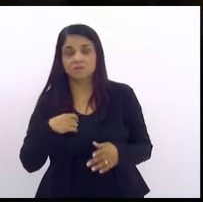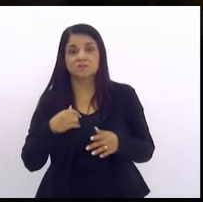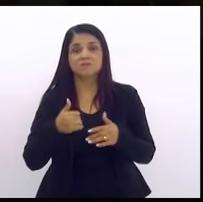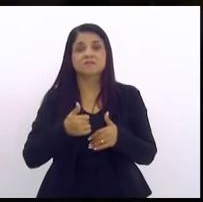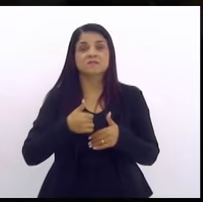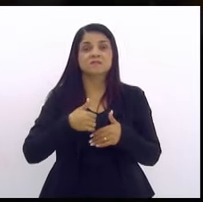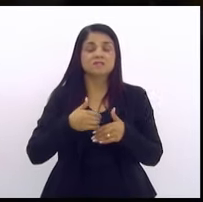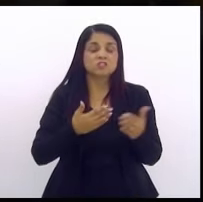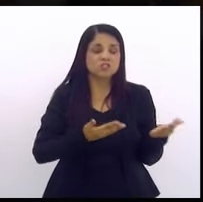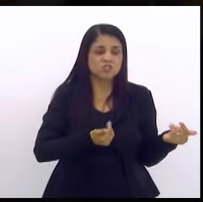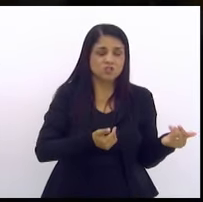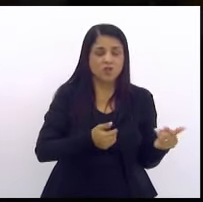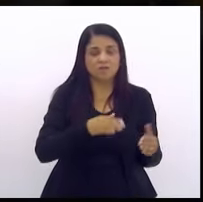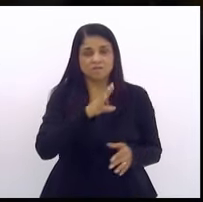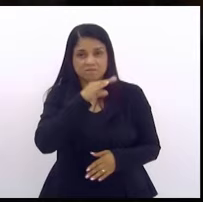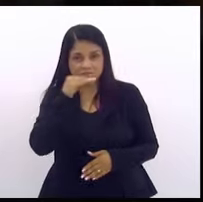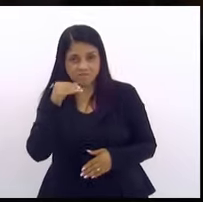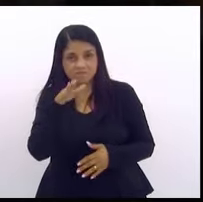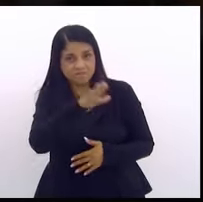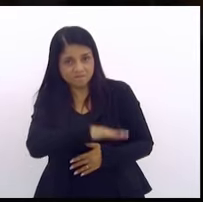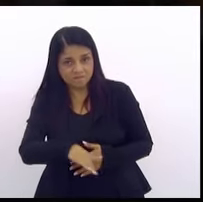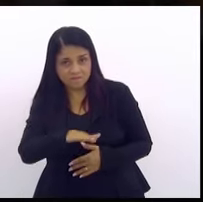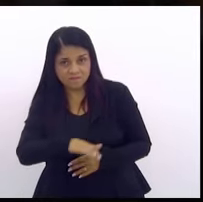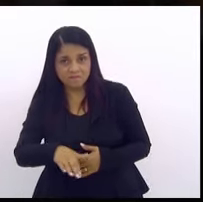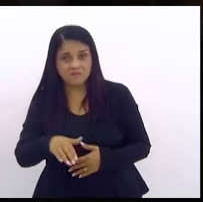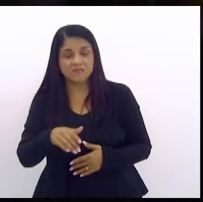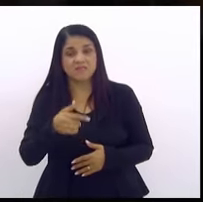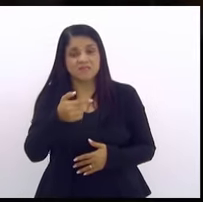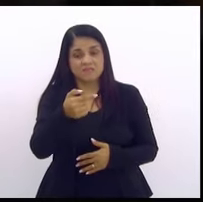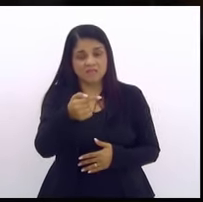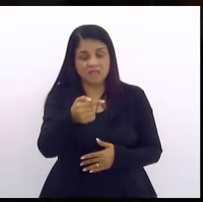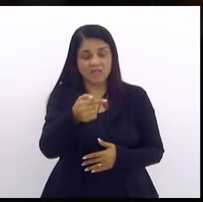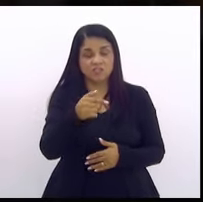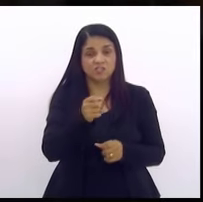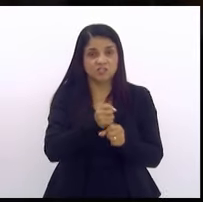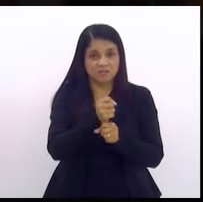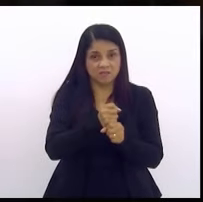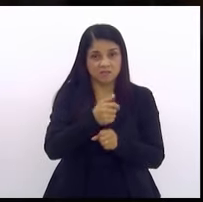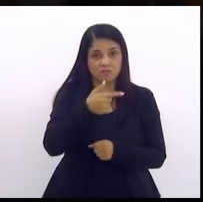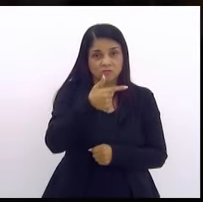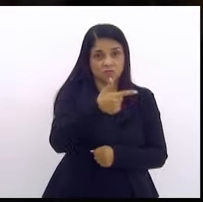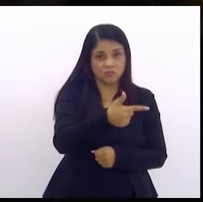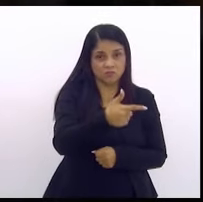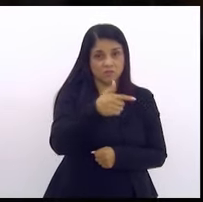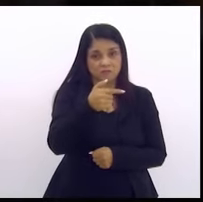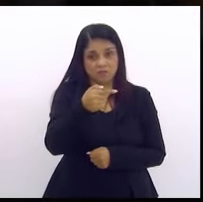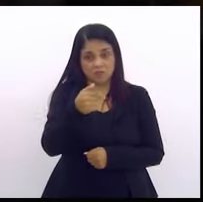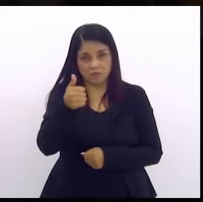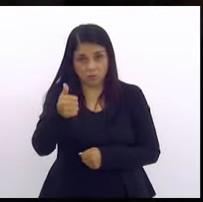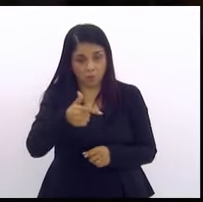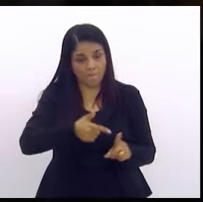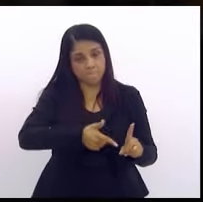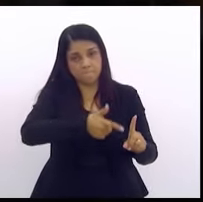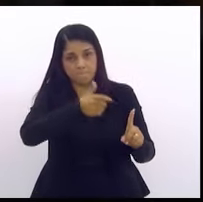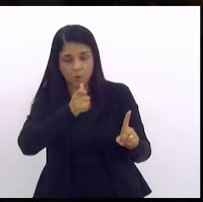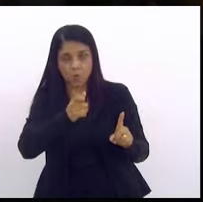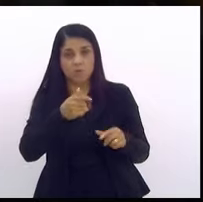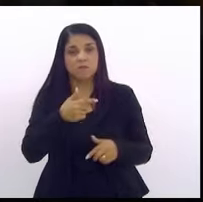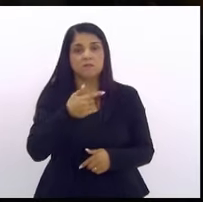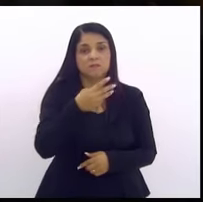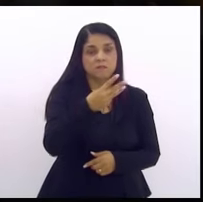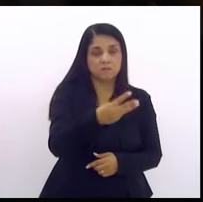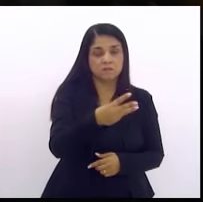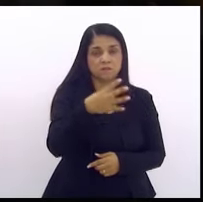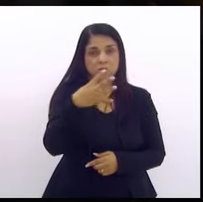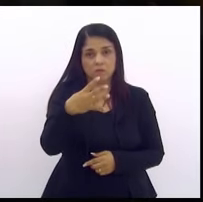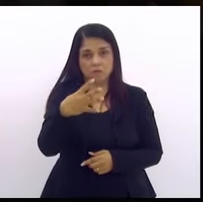baleados nos últimos 7 anos. Desses, 281 foram mortos e 344 ficaram